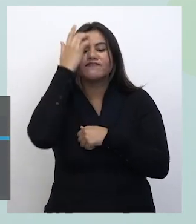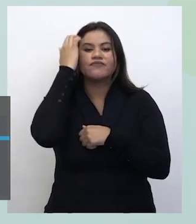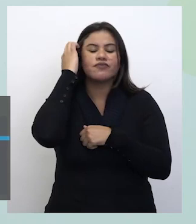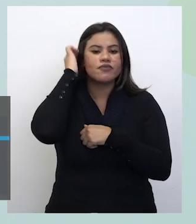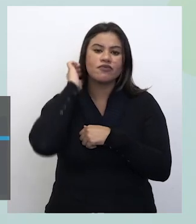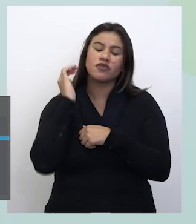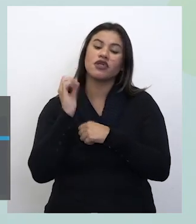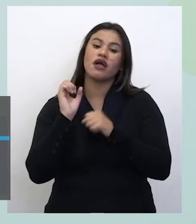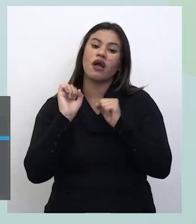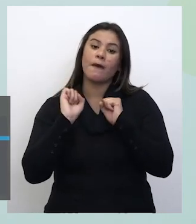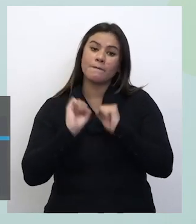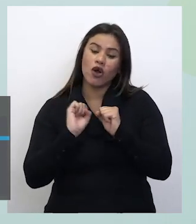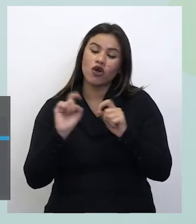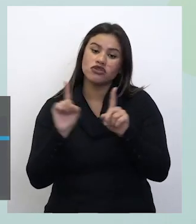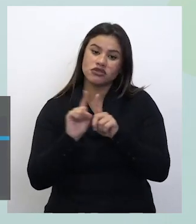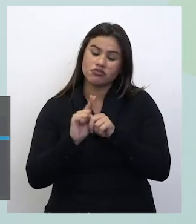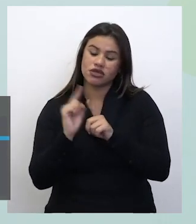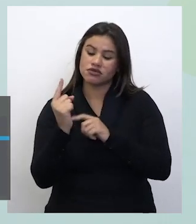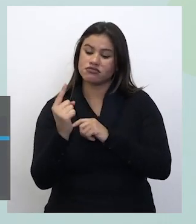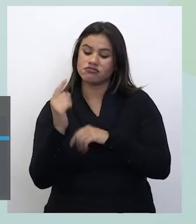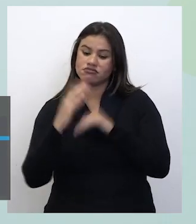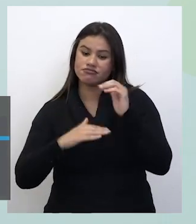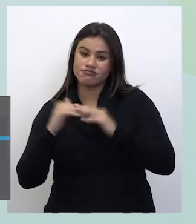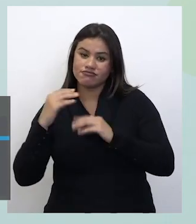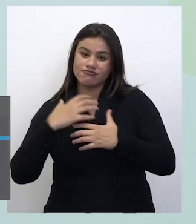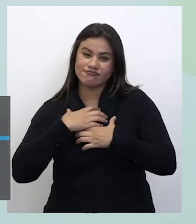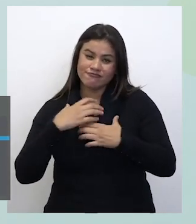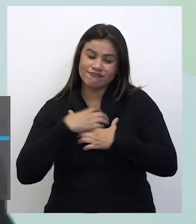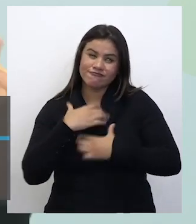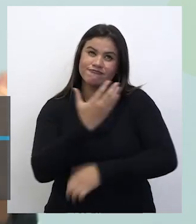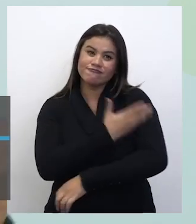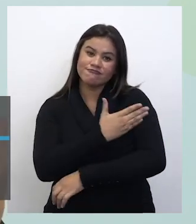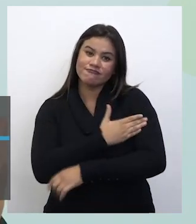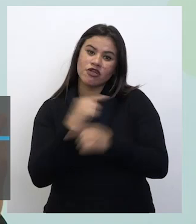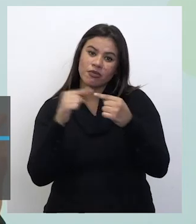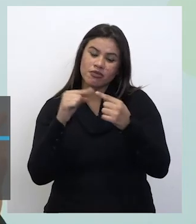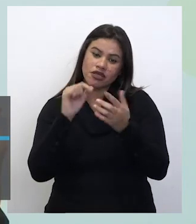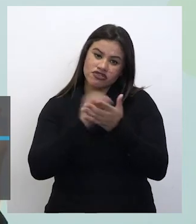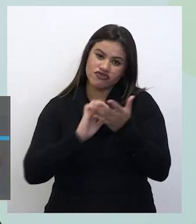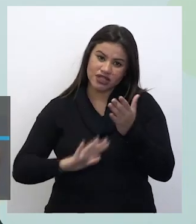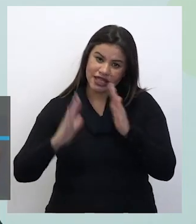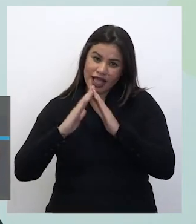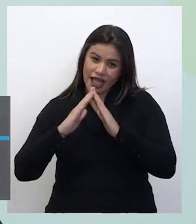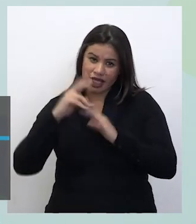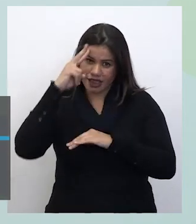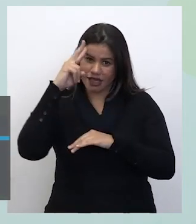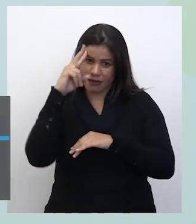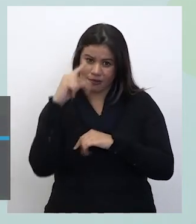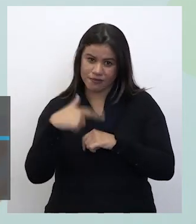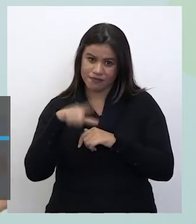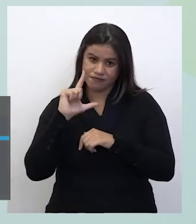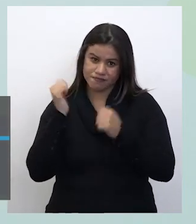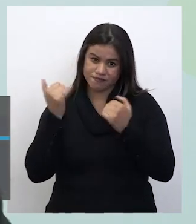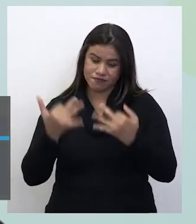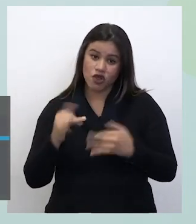ser também a competência socioemocional que você fez na atividade para casa, que a gente acabou de retomar. Então, se